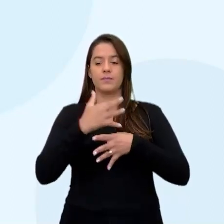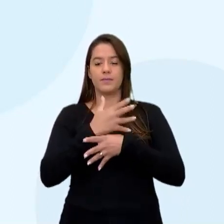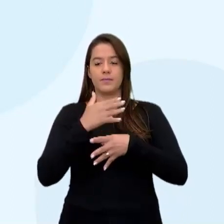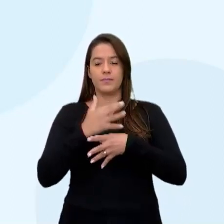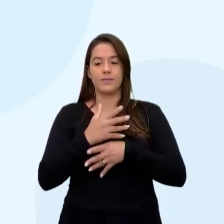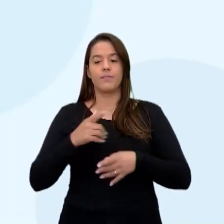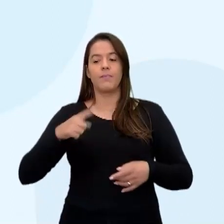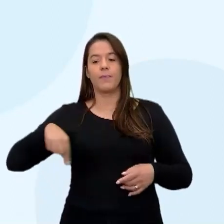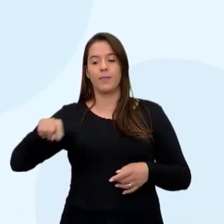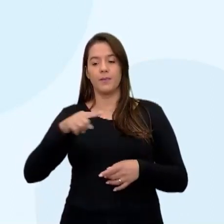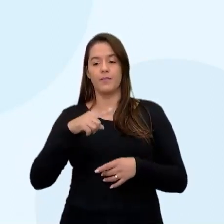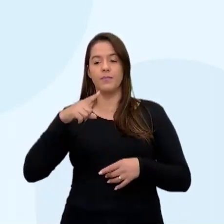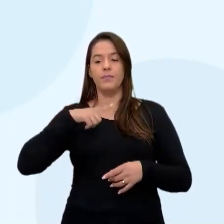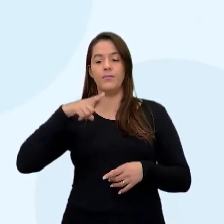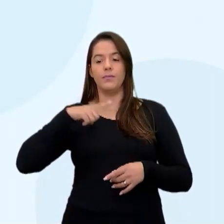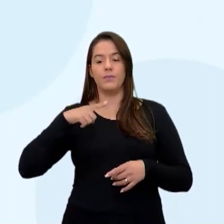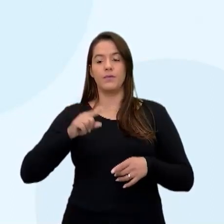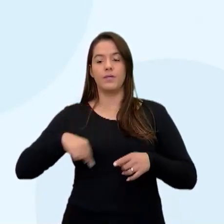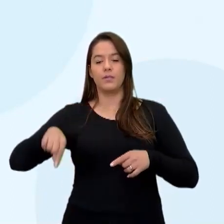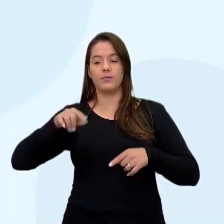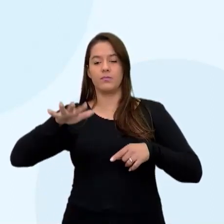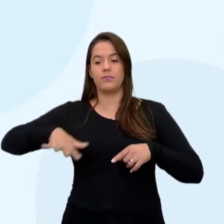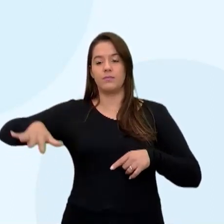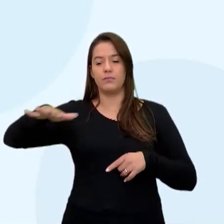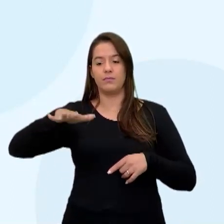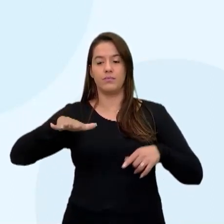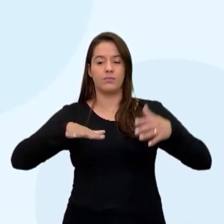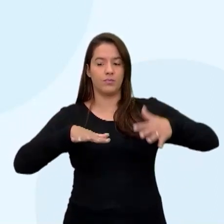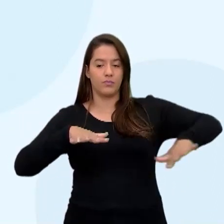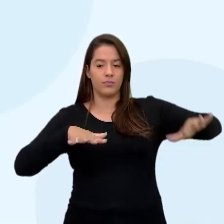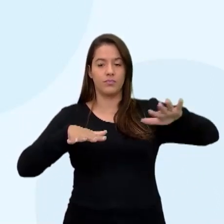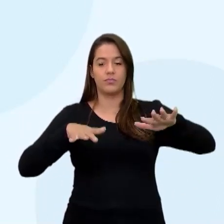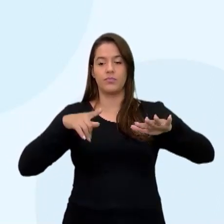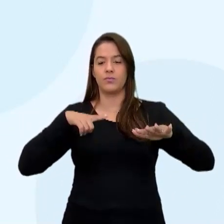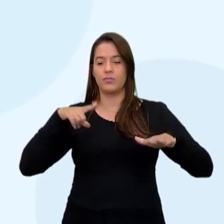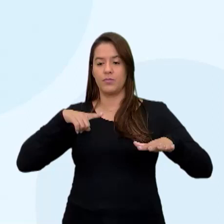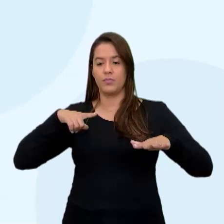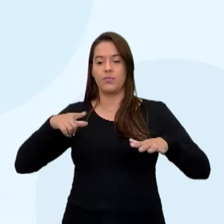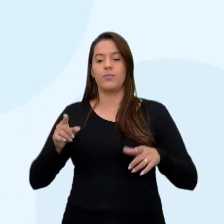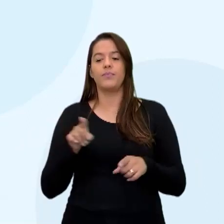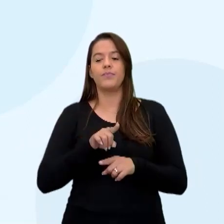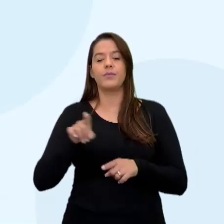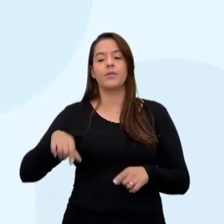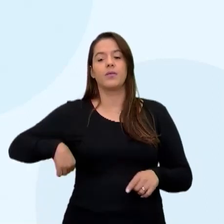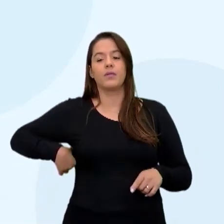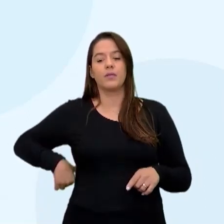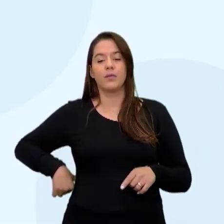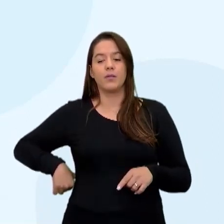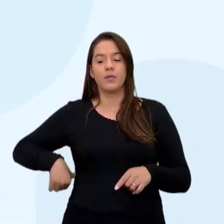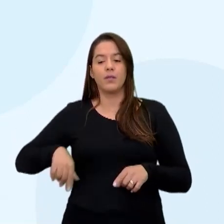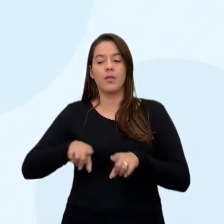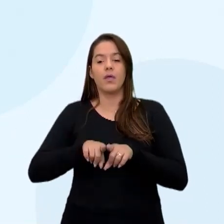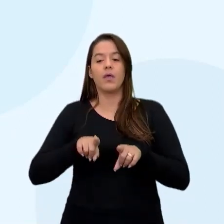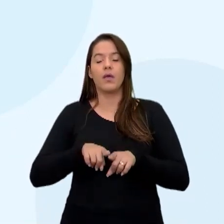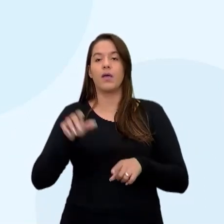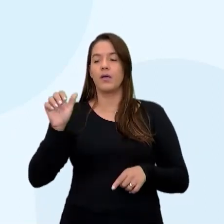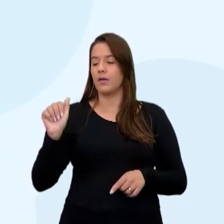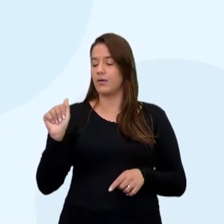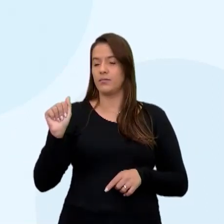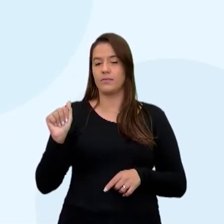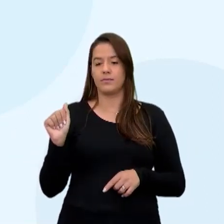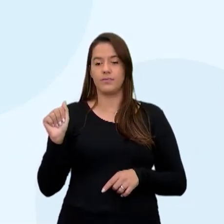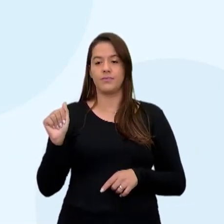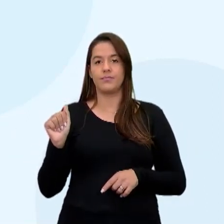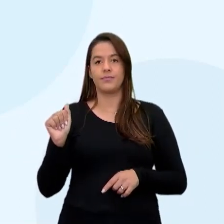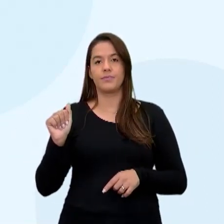classificadas aí como capitais regionais e tem 3 subdivisões. Tem a capital regional A, que é constituída aí